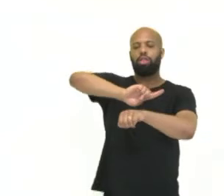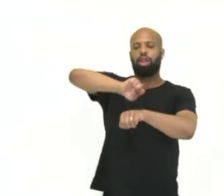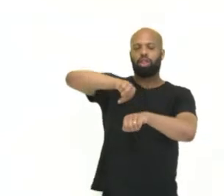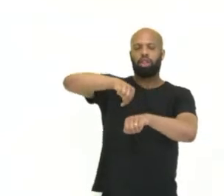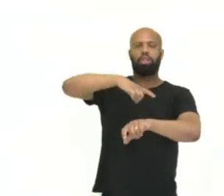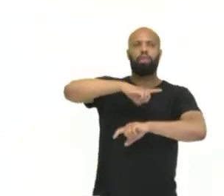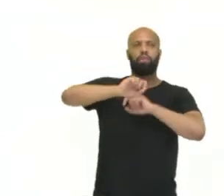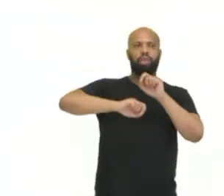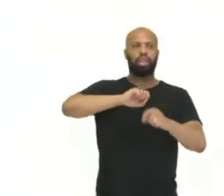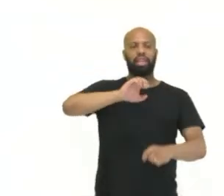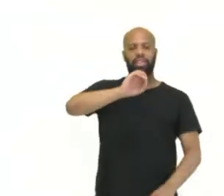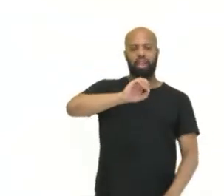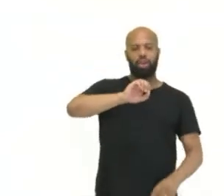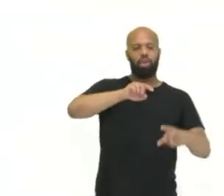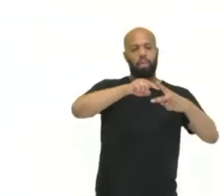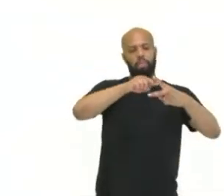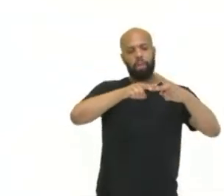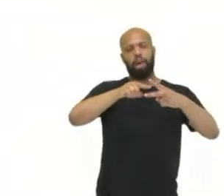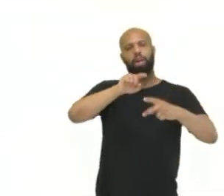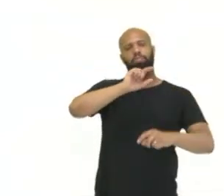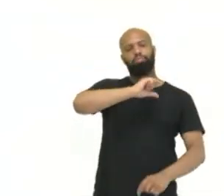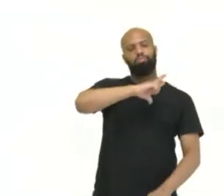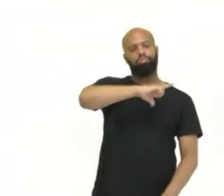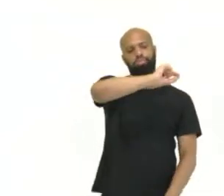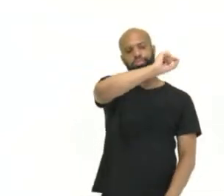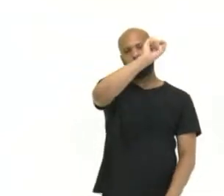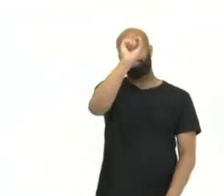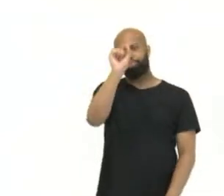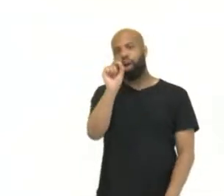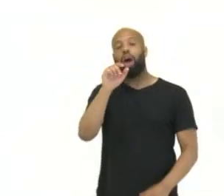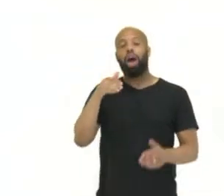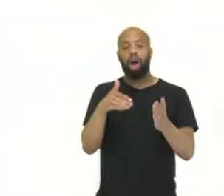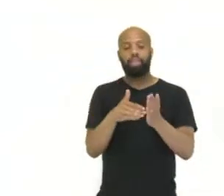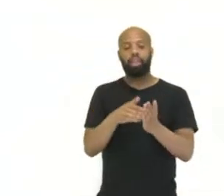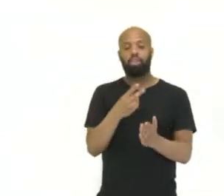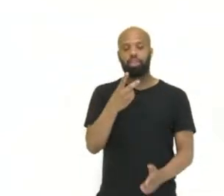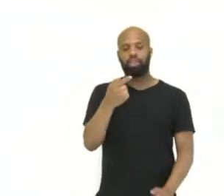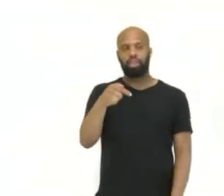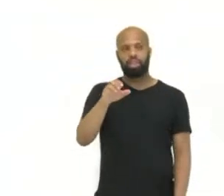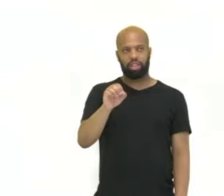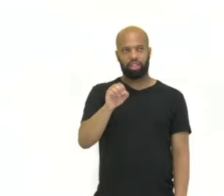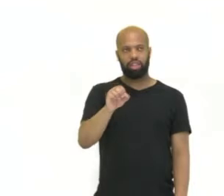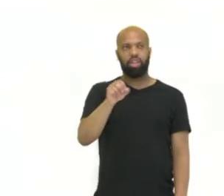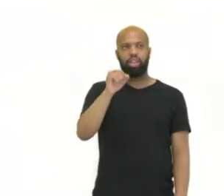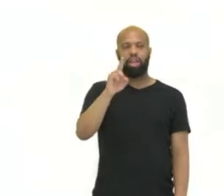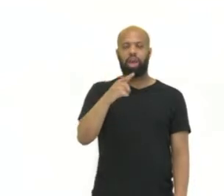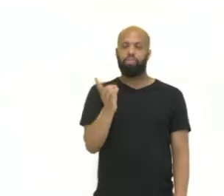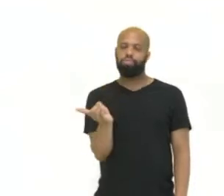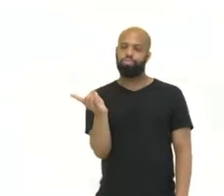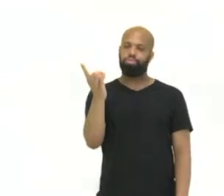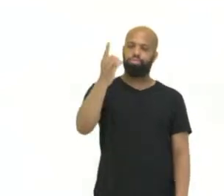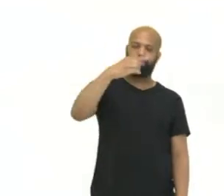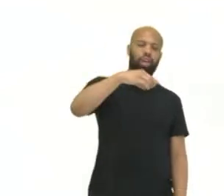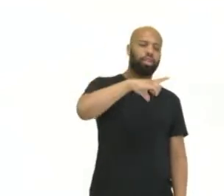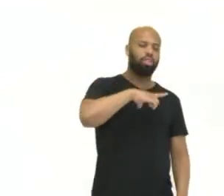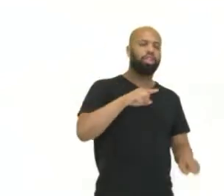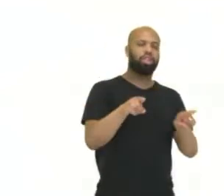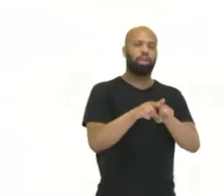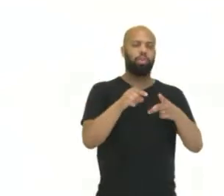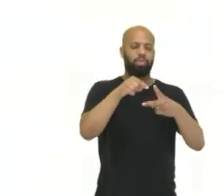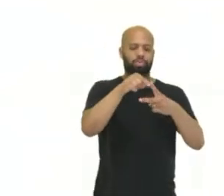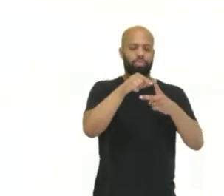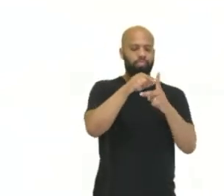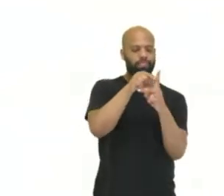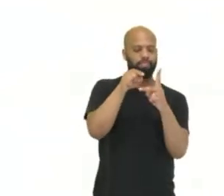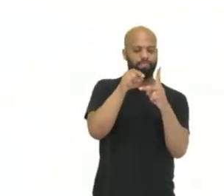até 270, certo? E daqui para cá, se fosse no sentido horário, você teria 90 graus.